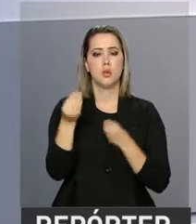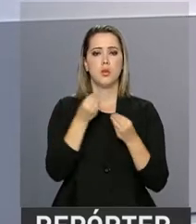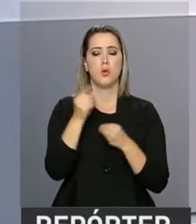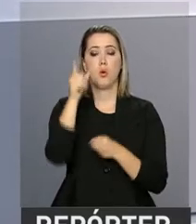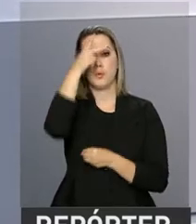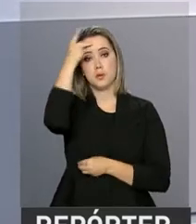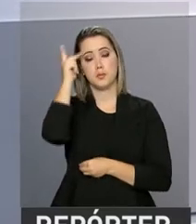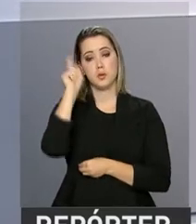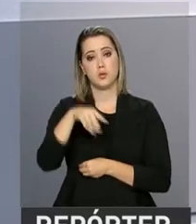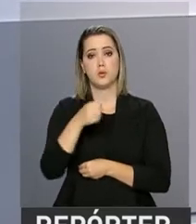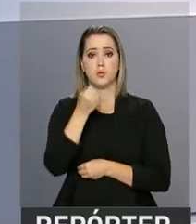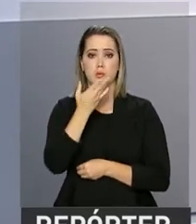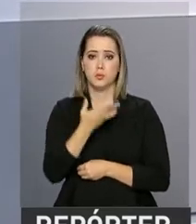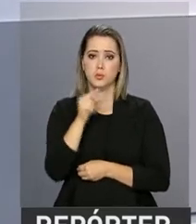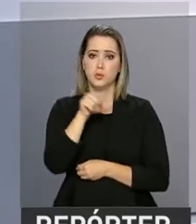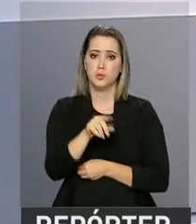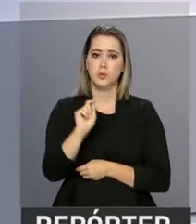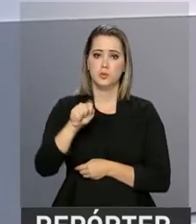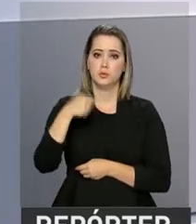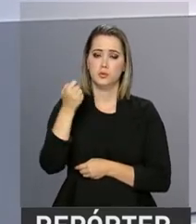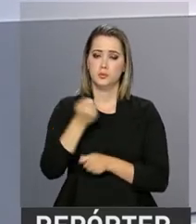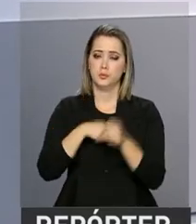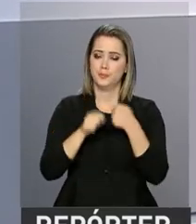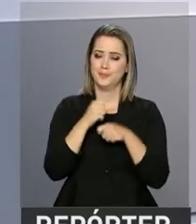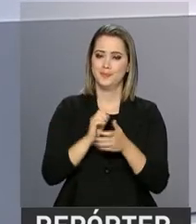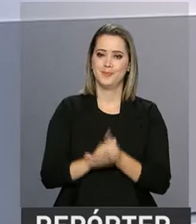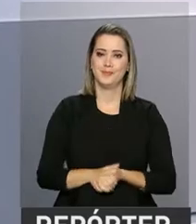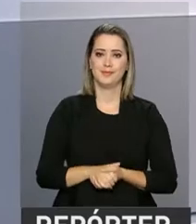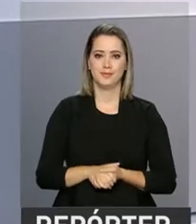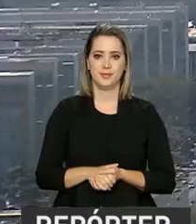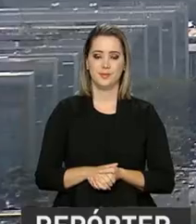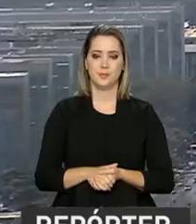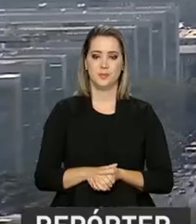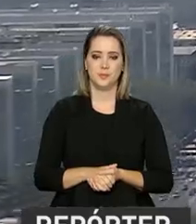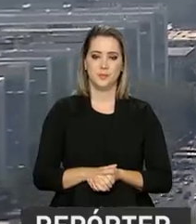o consumidor é beneficiado com esses sinais da economia.